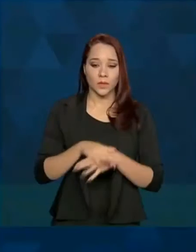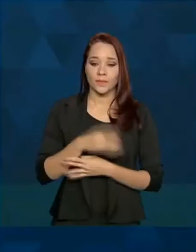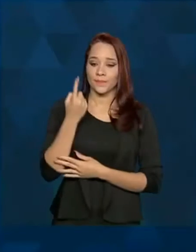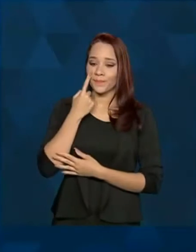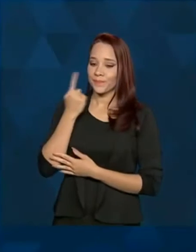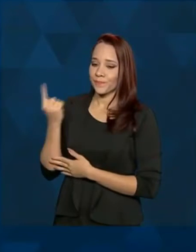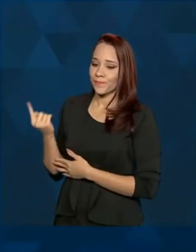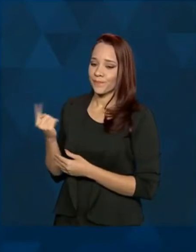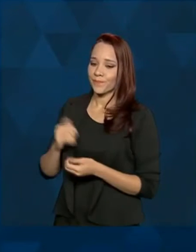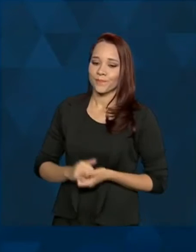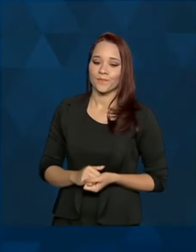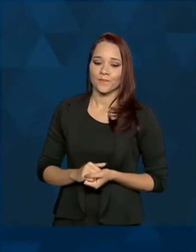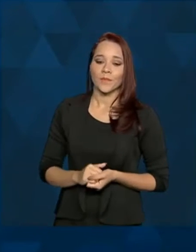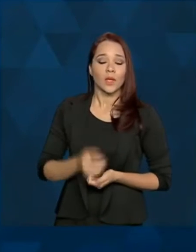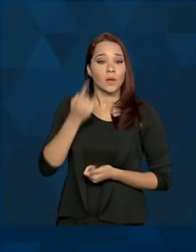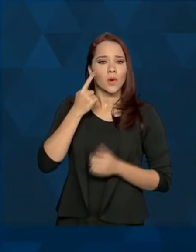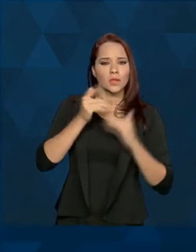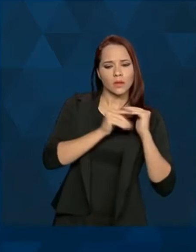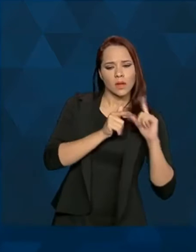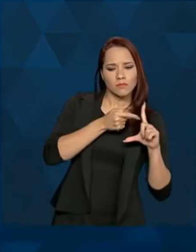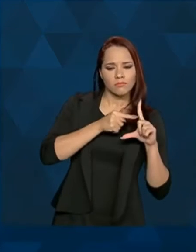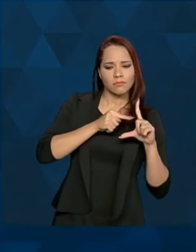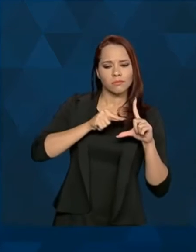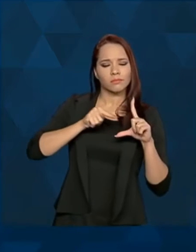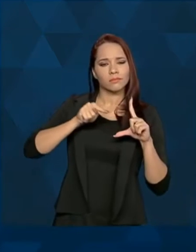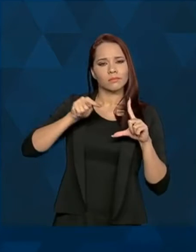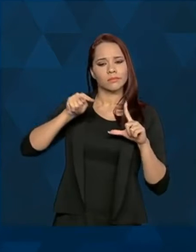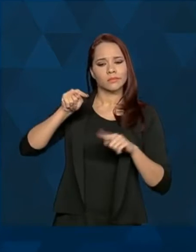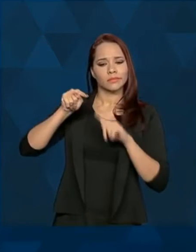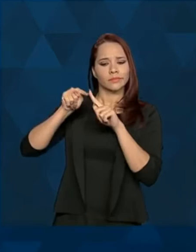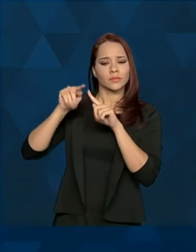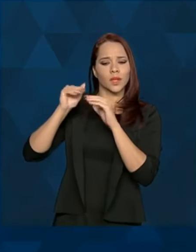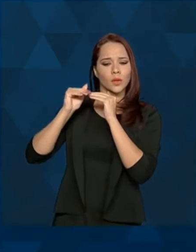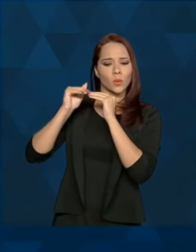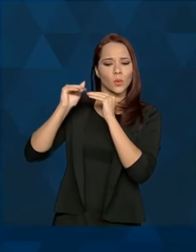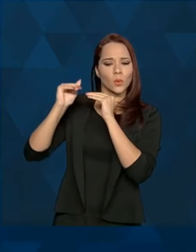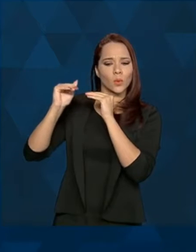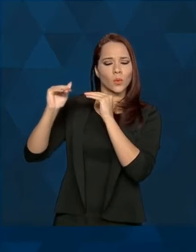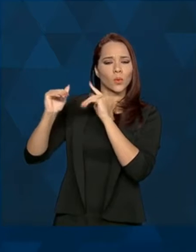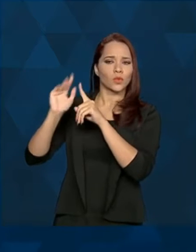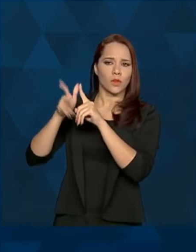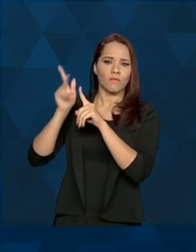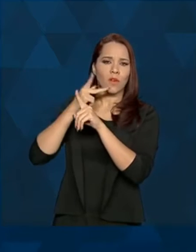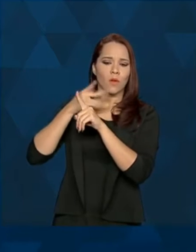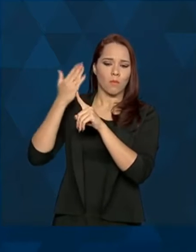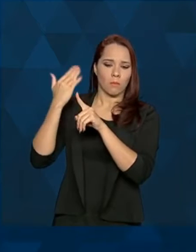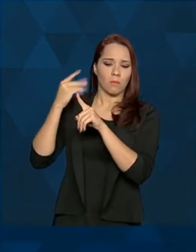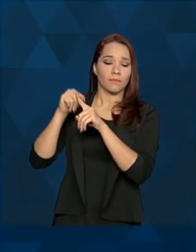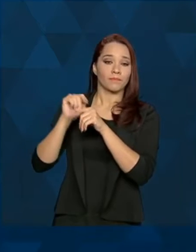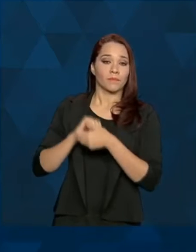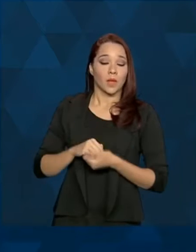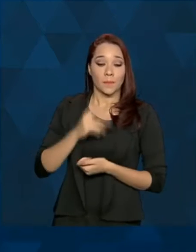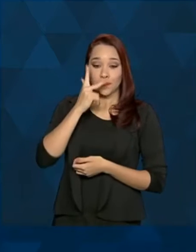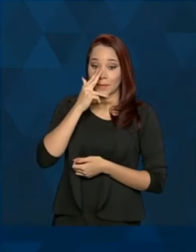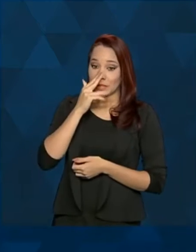refletindo aquela inclinação, aquela tendência de curva epidemiológica que nós estávamos discutindo, né? A gente vê